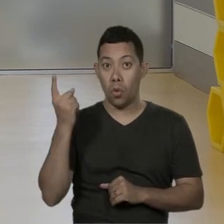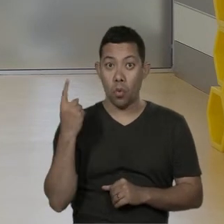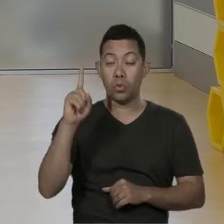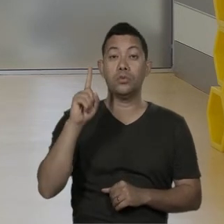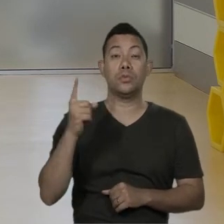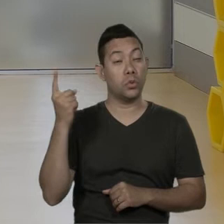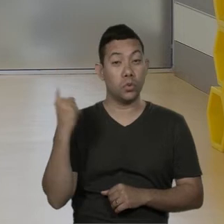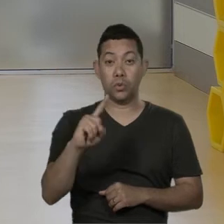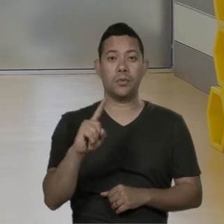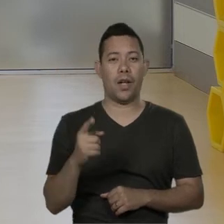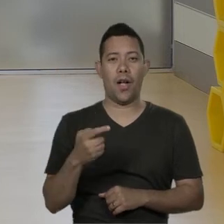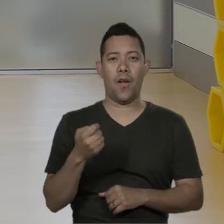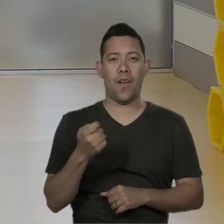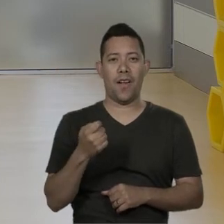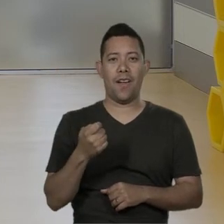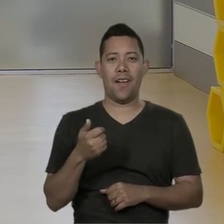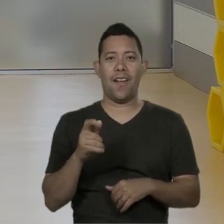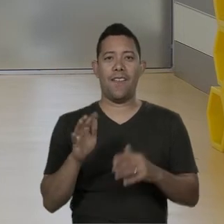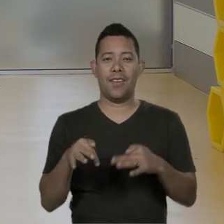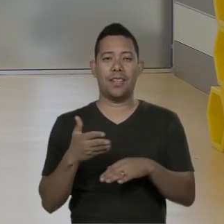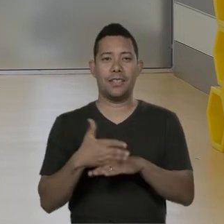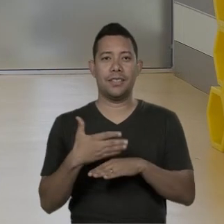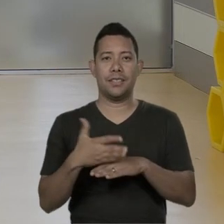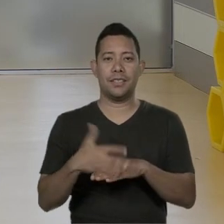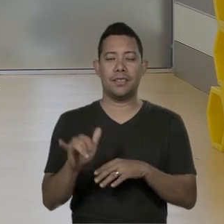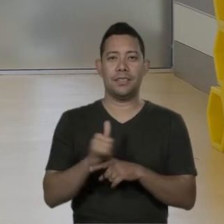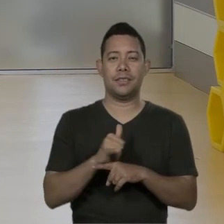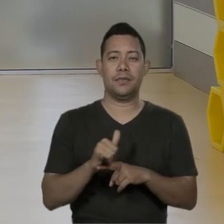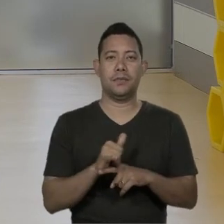Última série nossa na variação de técnica.